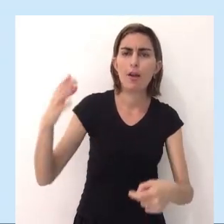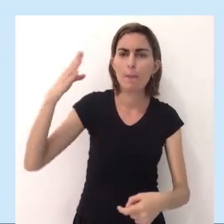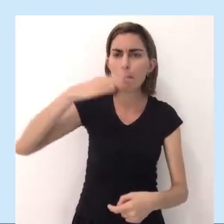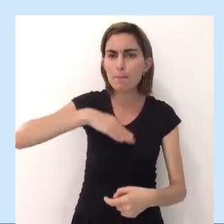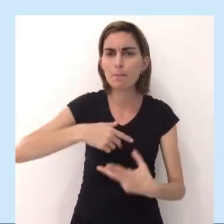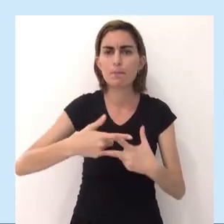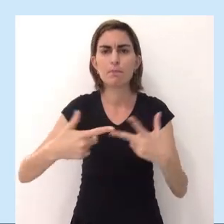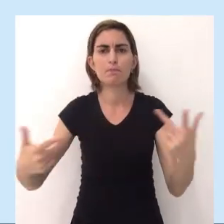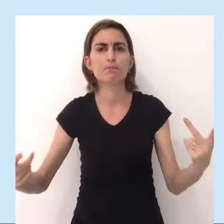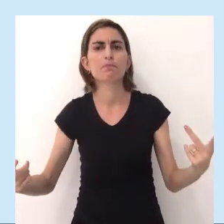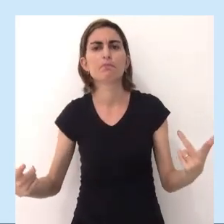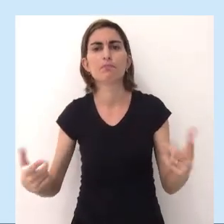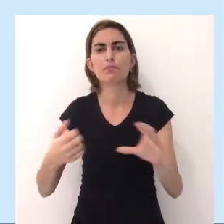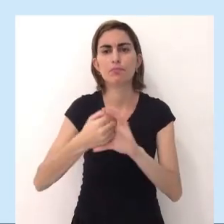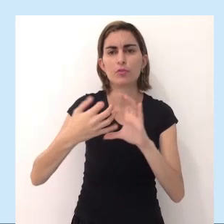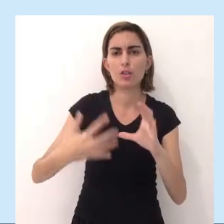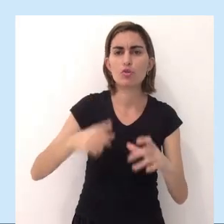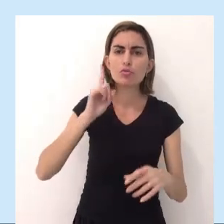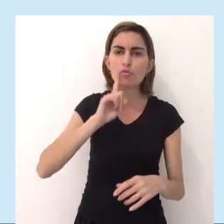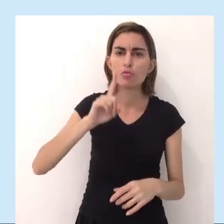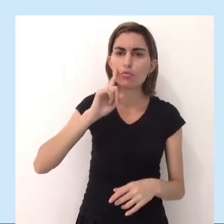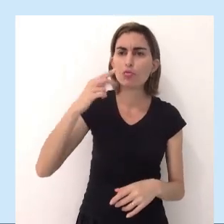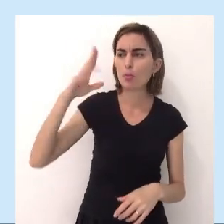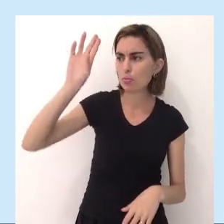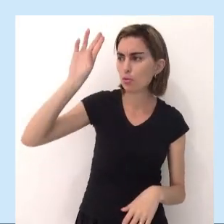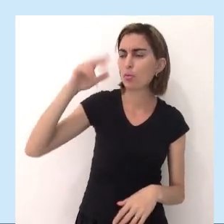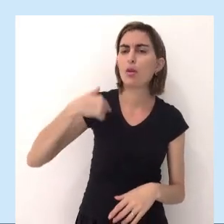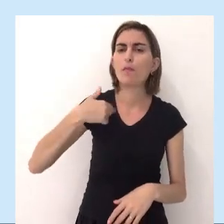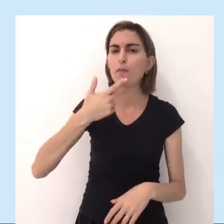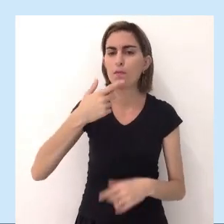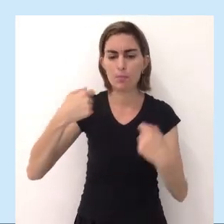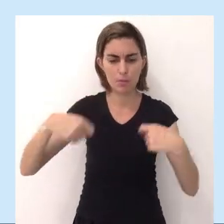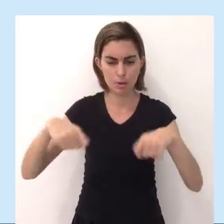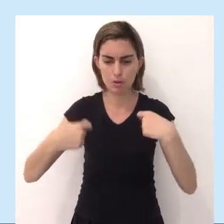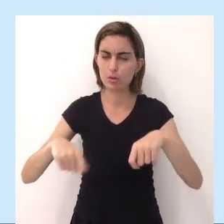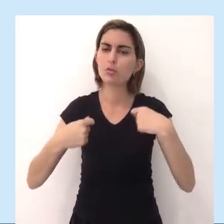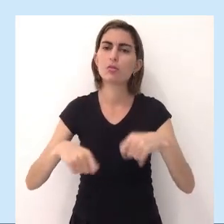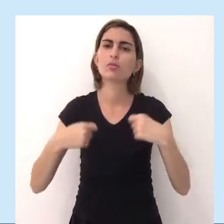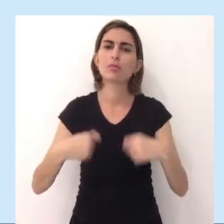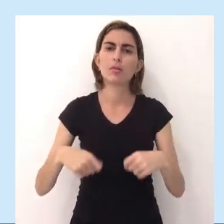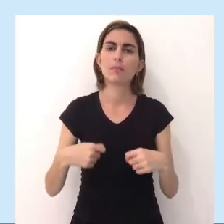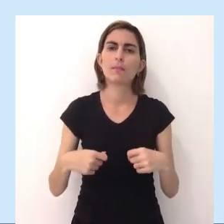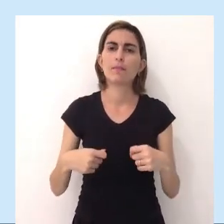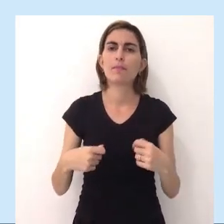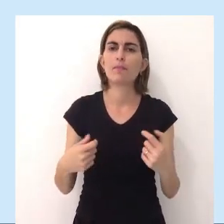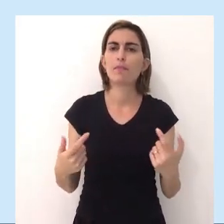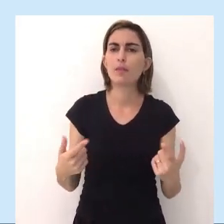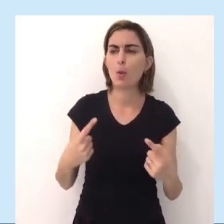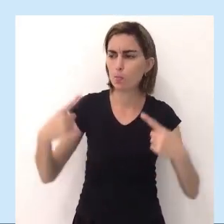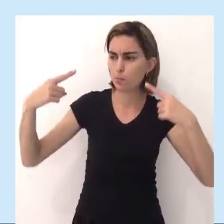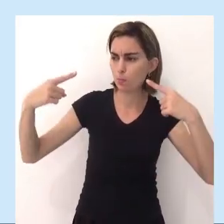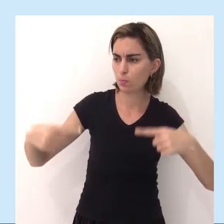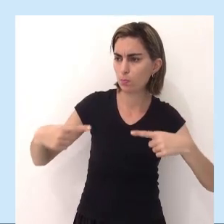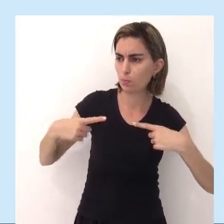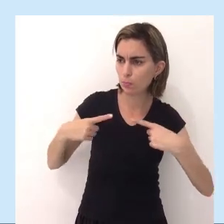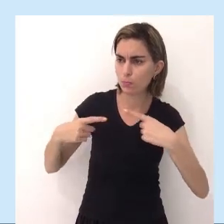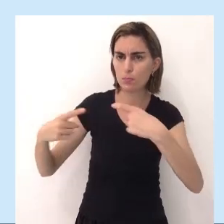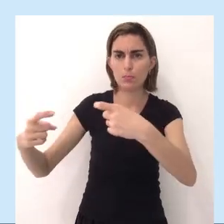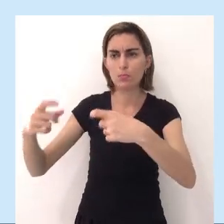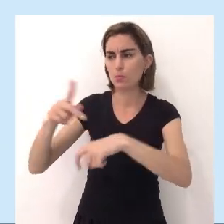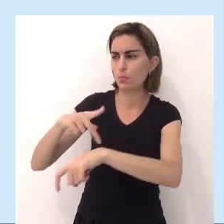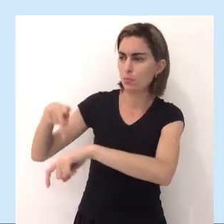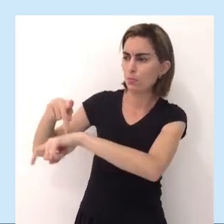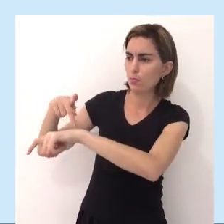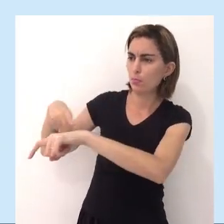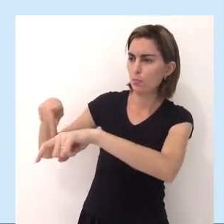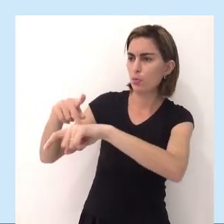mal? Quais são as características que os Estados Unidos assumem para dizer que eles precisam, tá, confrontar essas nações que